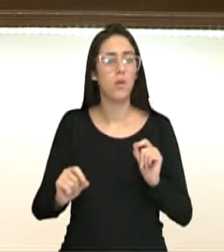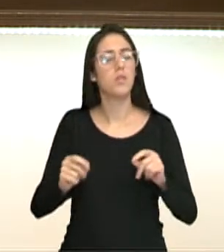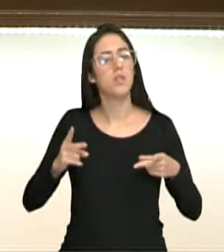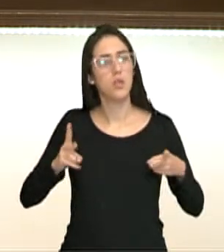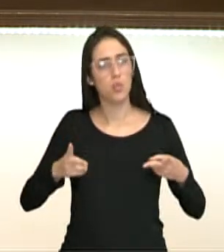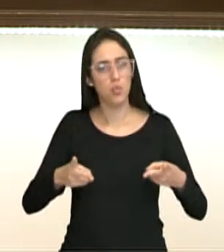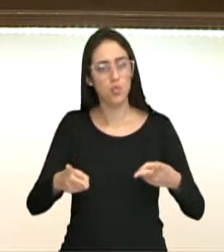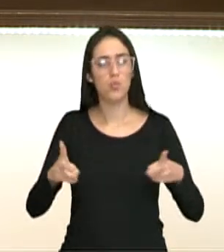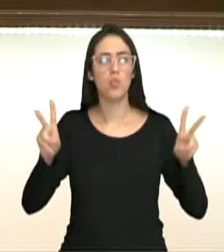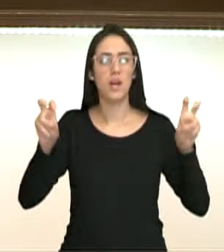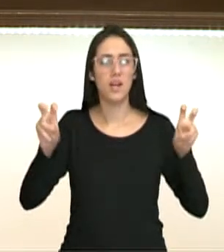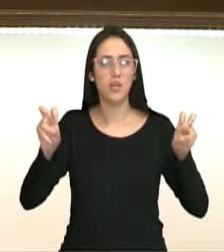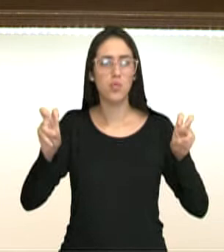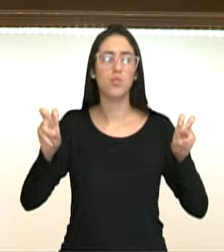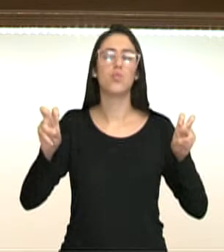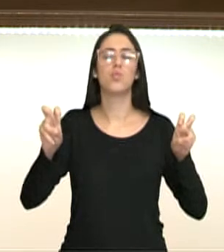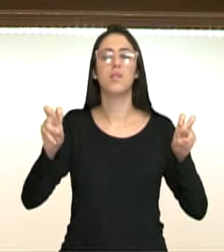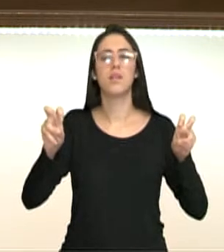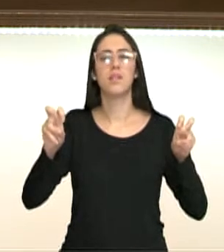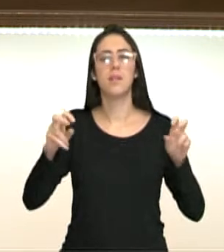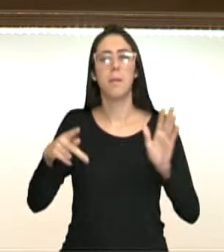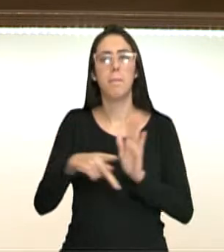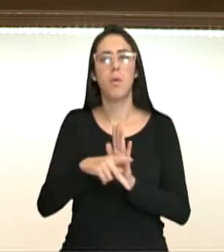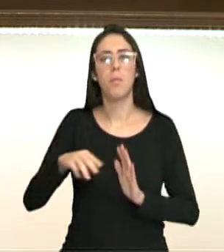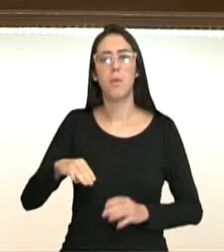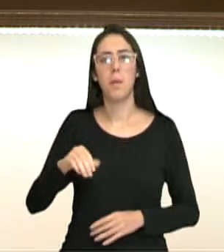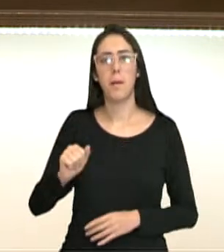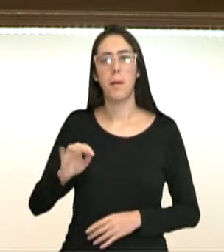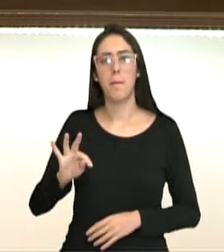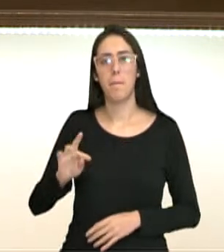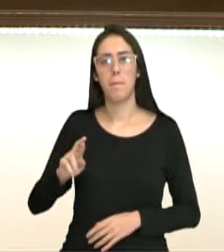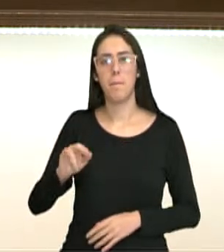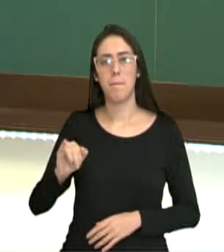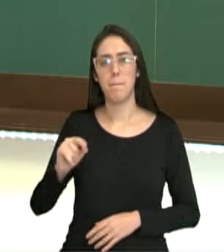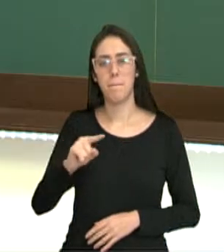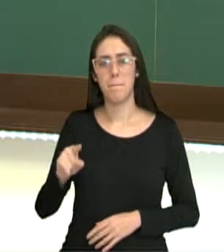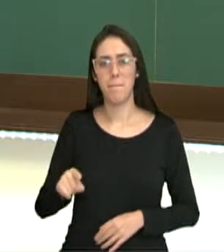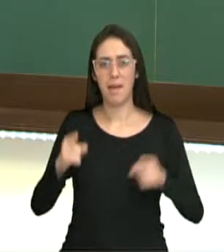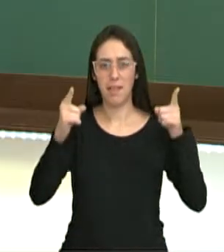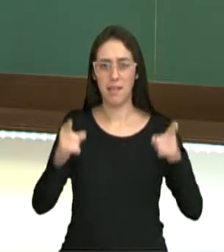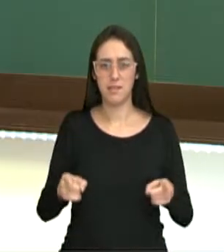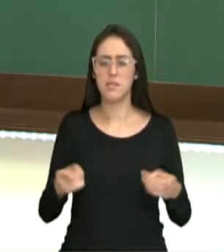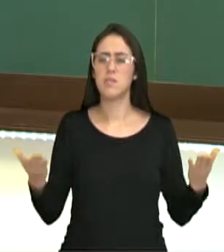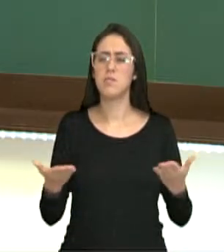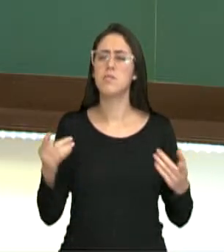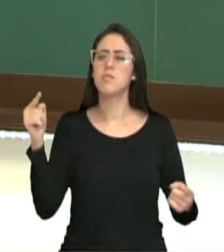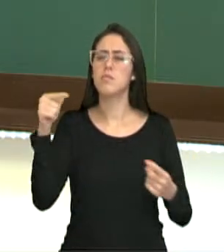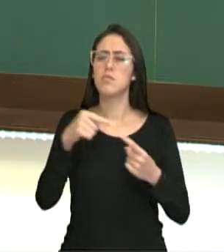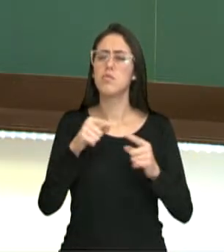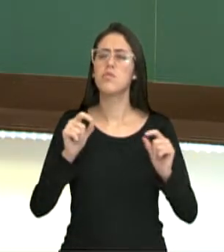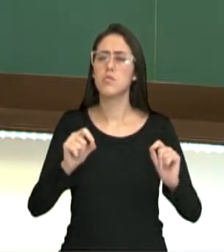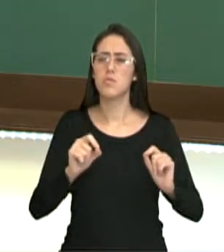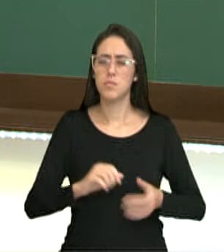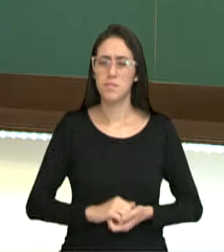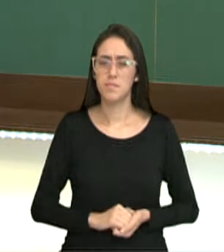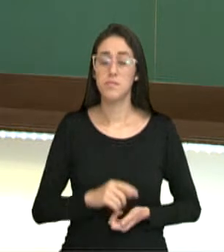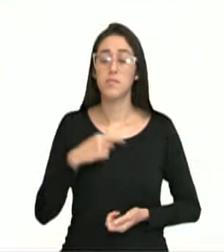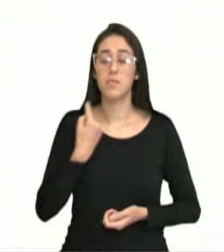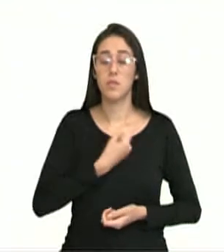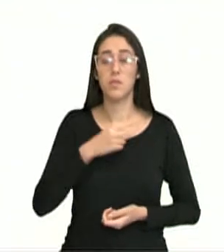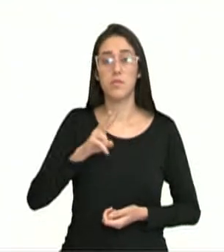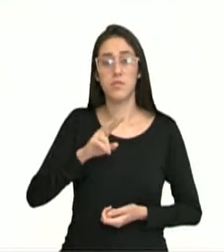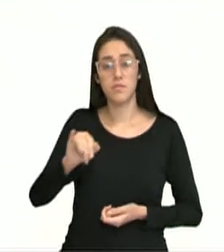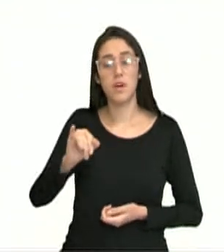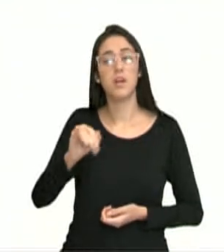continuidade em representação genérica em matrizes. Então, qual é o nosso objetivo da aula de hoje? Então, nós vamos construir uma